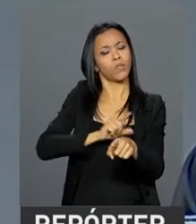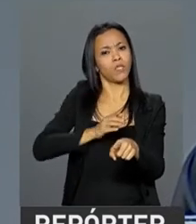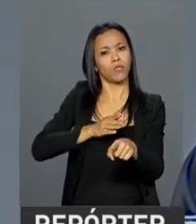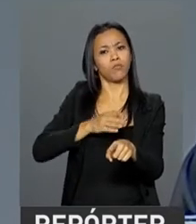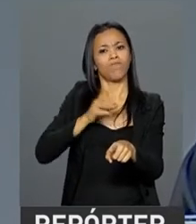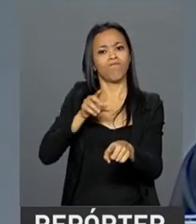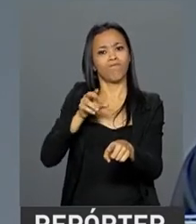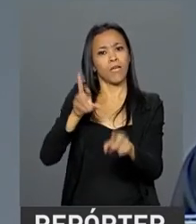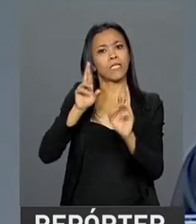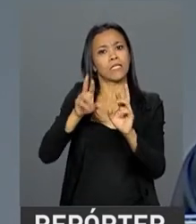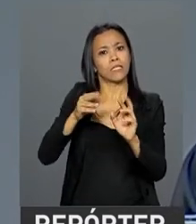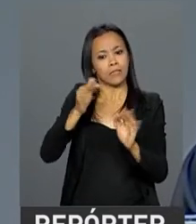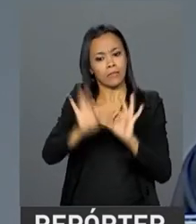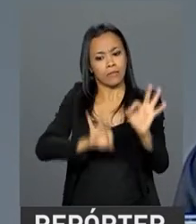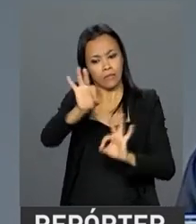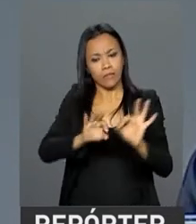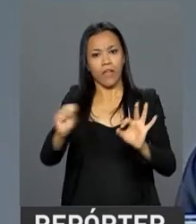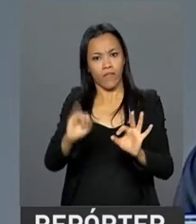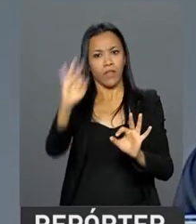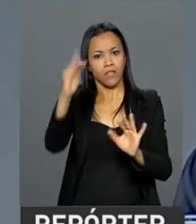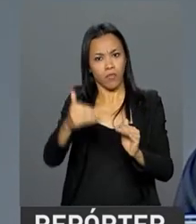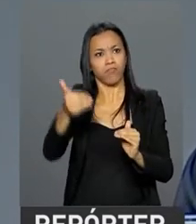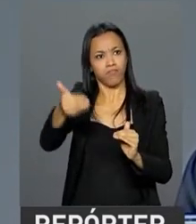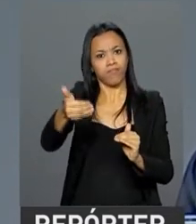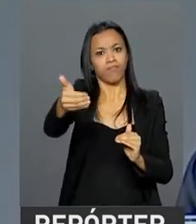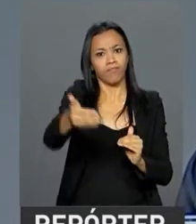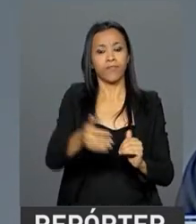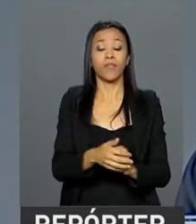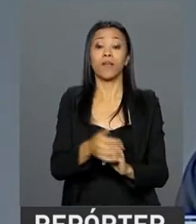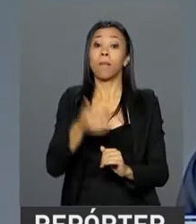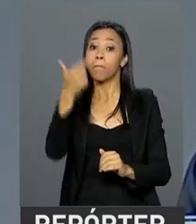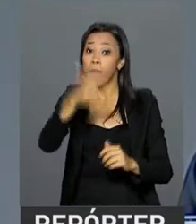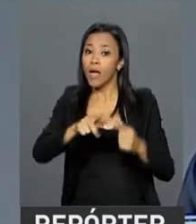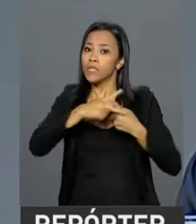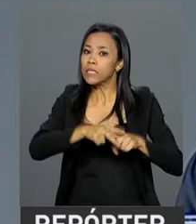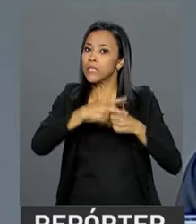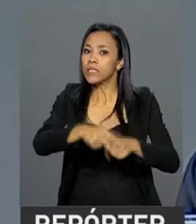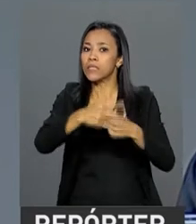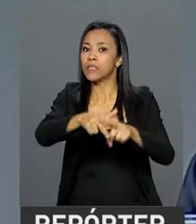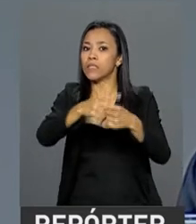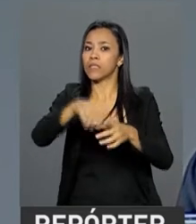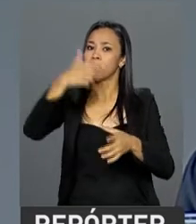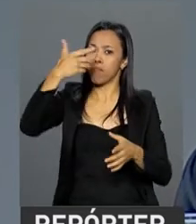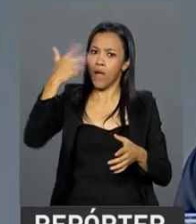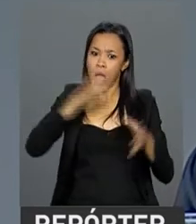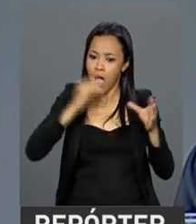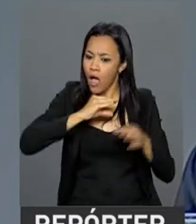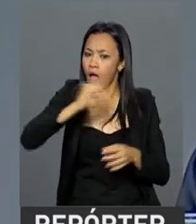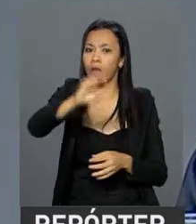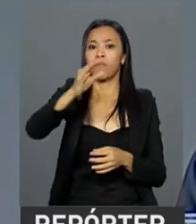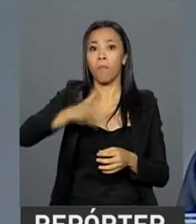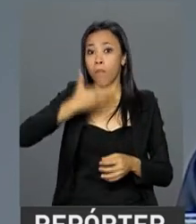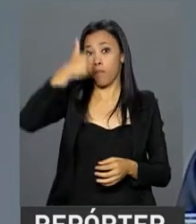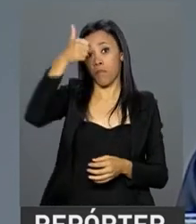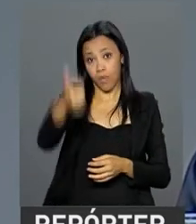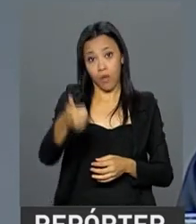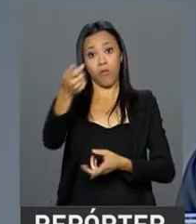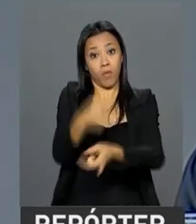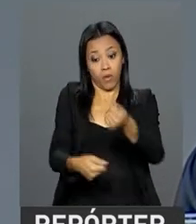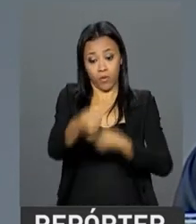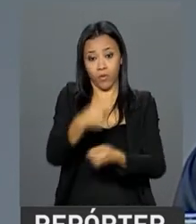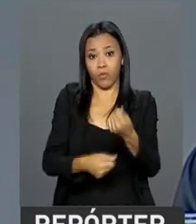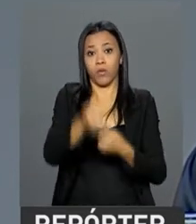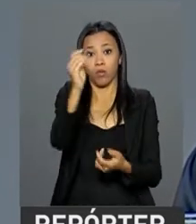de inflação. Obviamente, quanto mais reformas, quanto mais ajustes, quanto mais rápido tiver, melhor para a economia